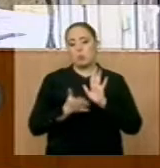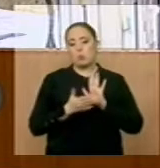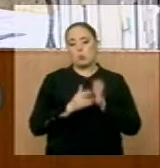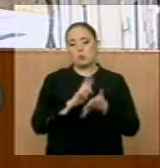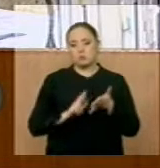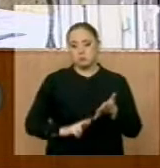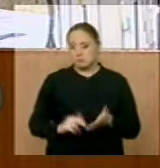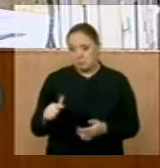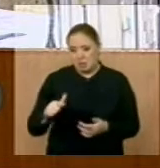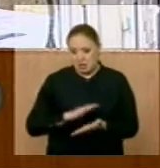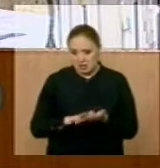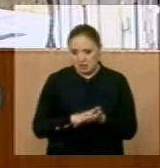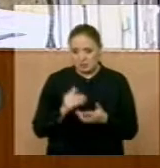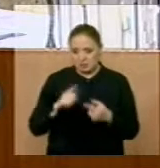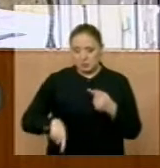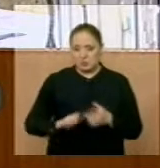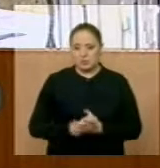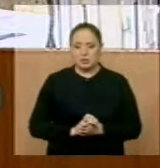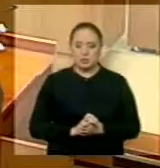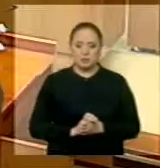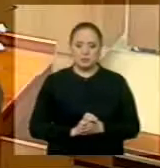relator, não havendo, portanto...